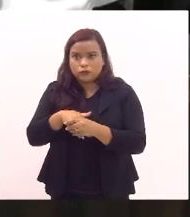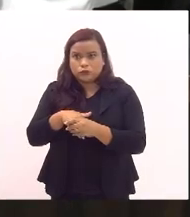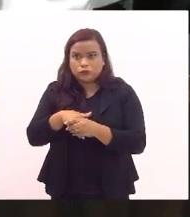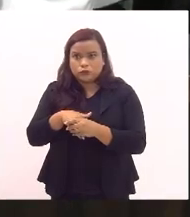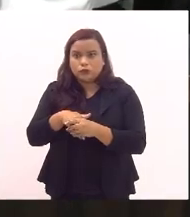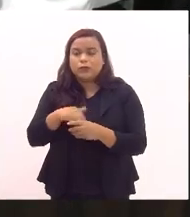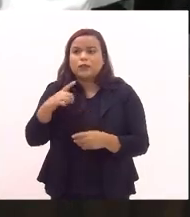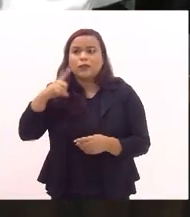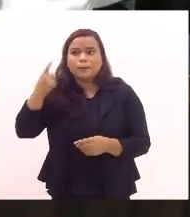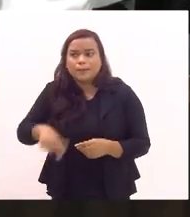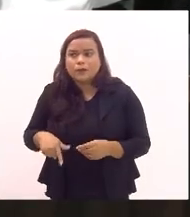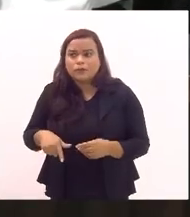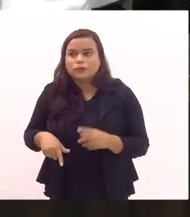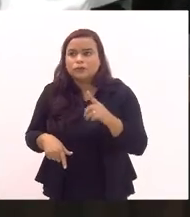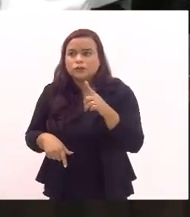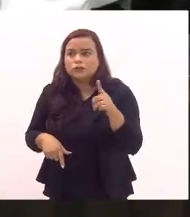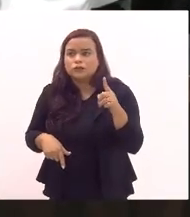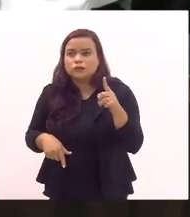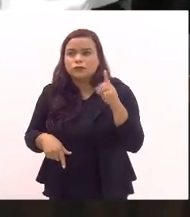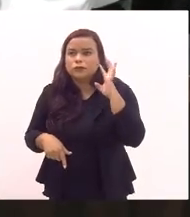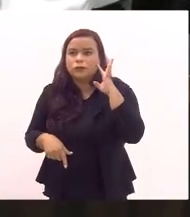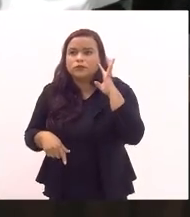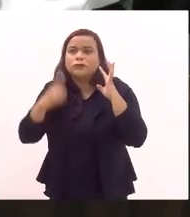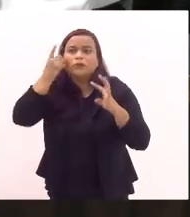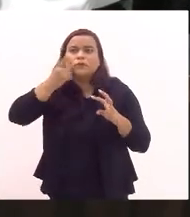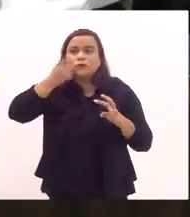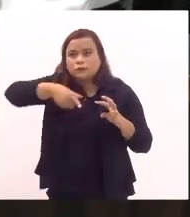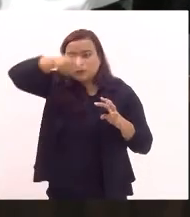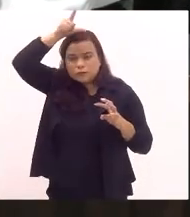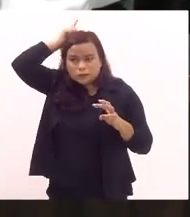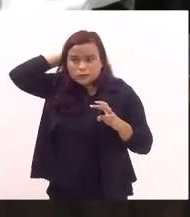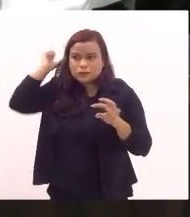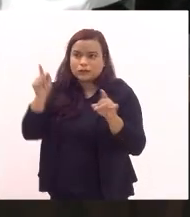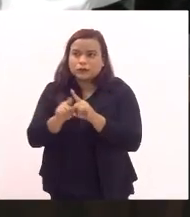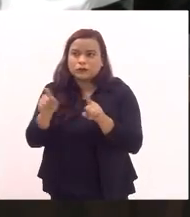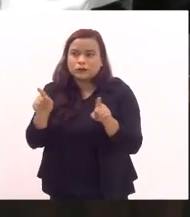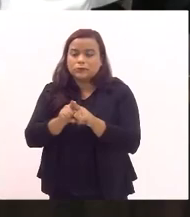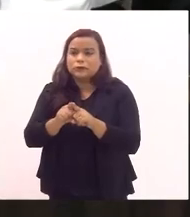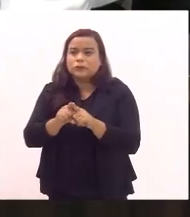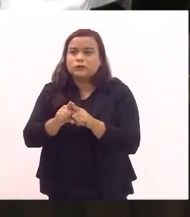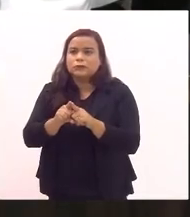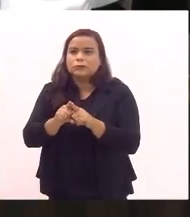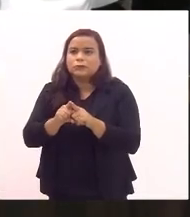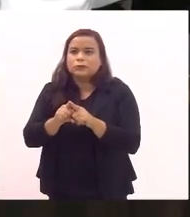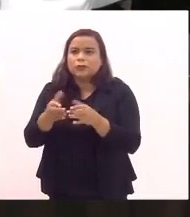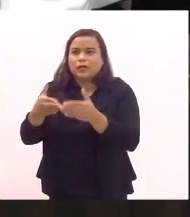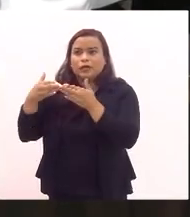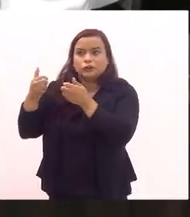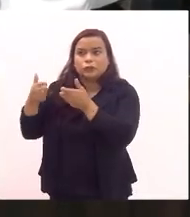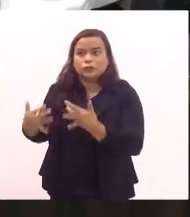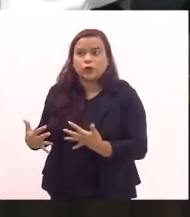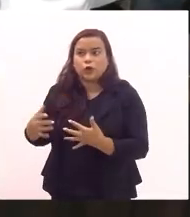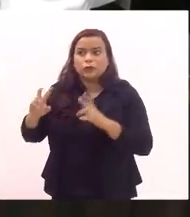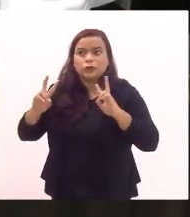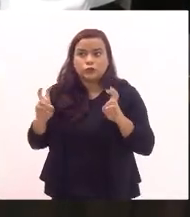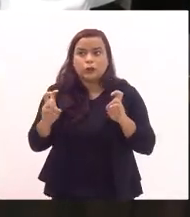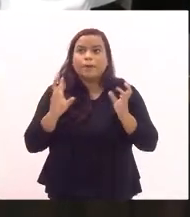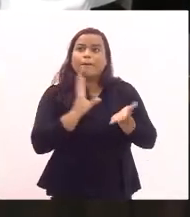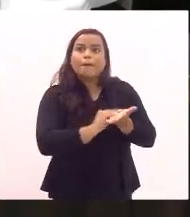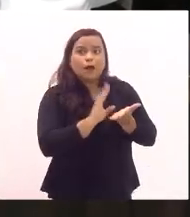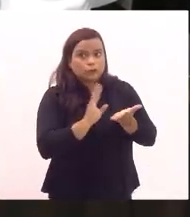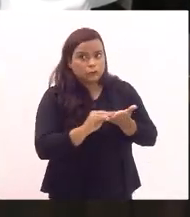tem mais o Deputado Luiz Paulo a questão de ordem é sempre em relação à